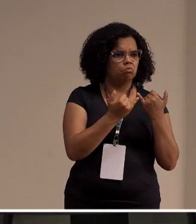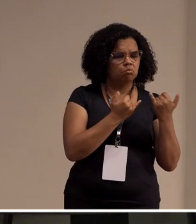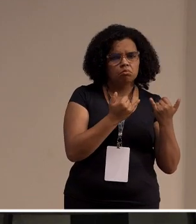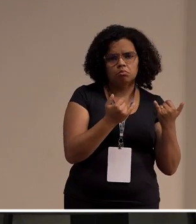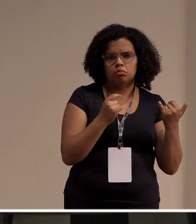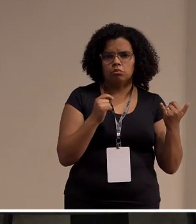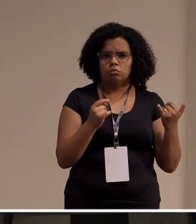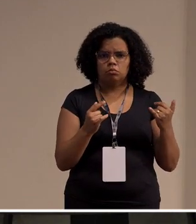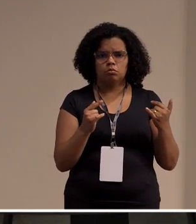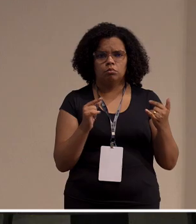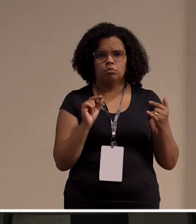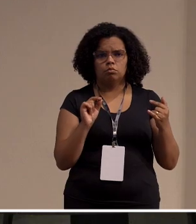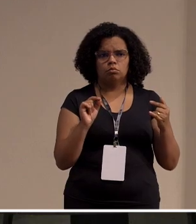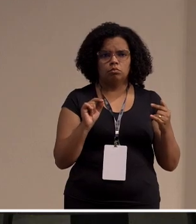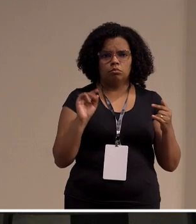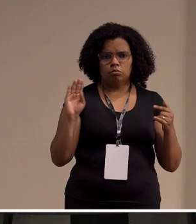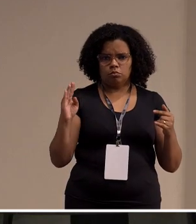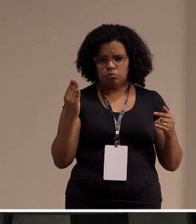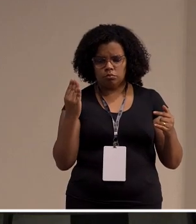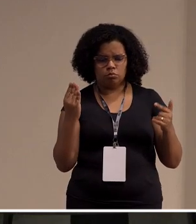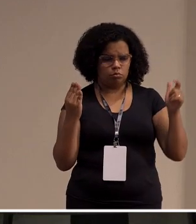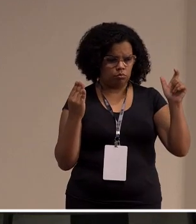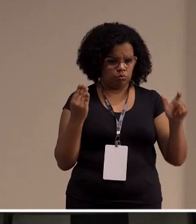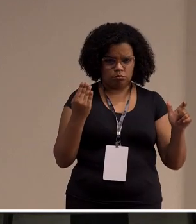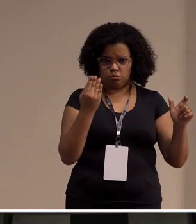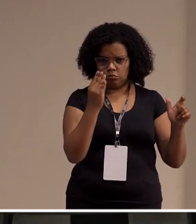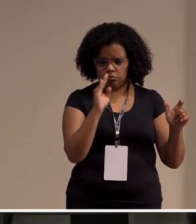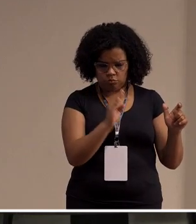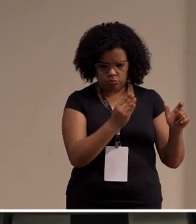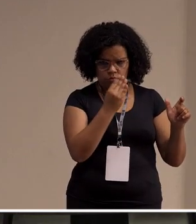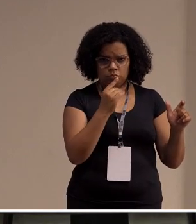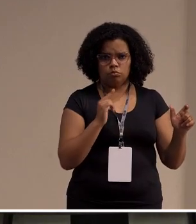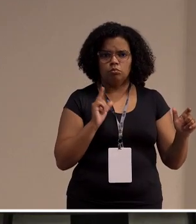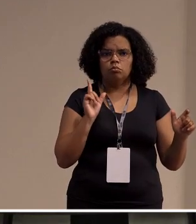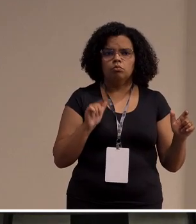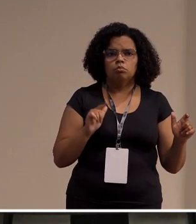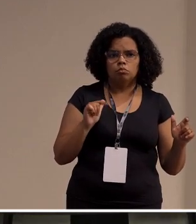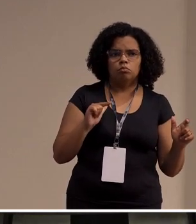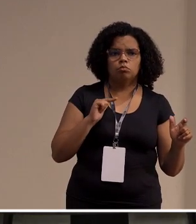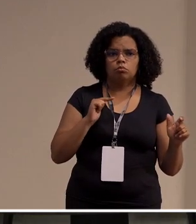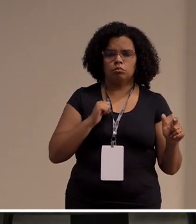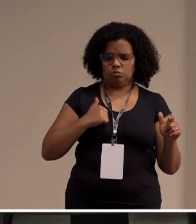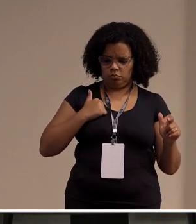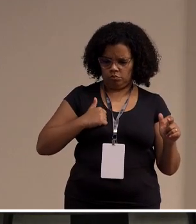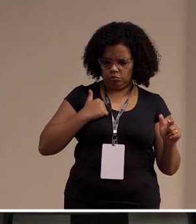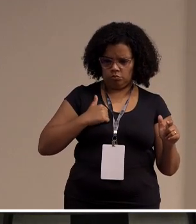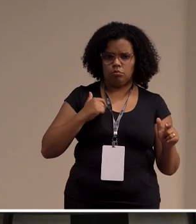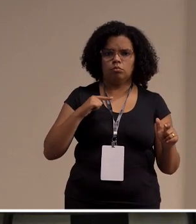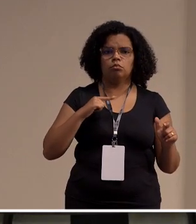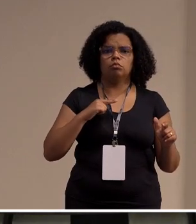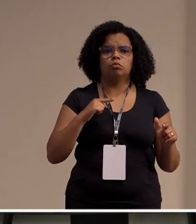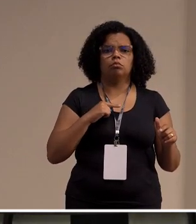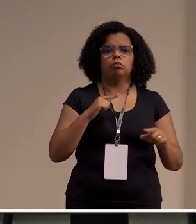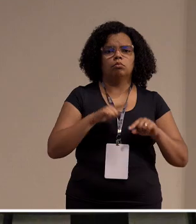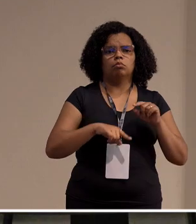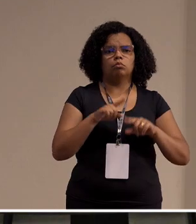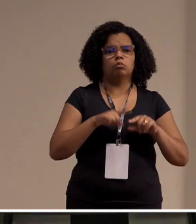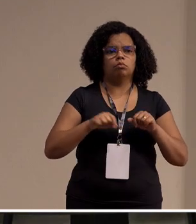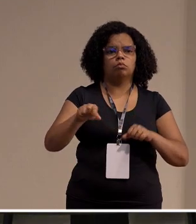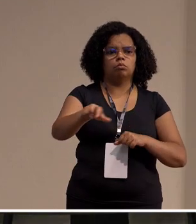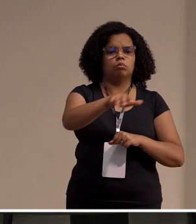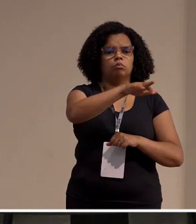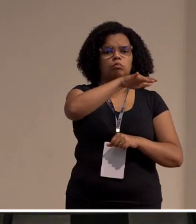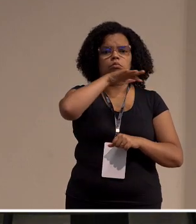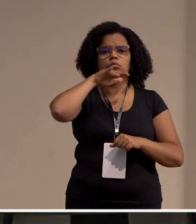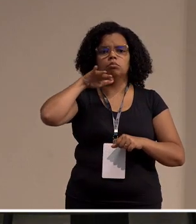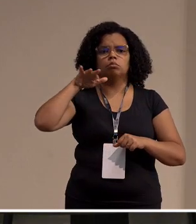o povo está esperando numa fila para comprar sabonete e tem material altamente radioativo circulando em algum lugar, ninguém sabe